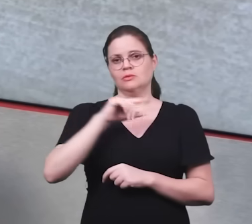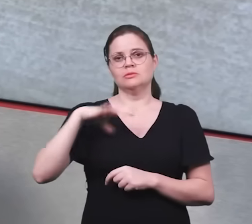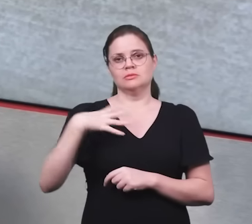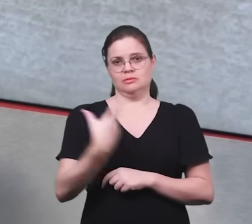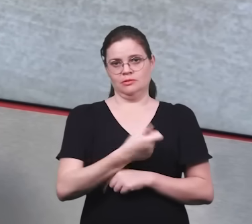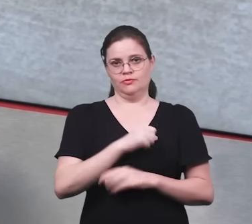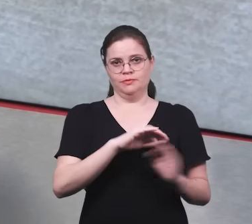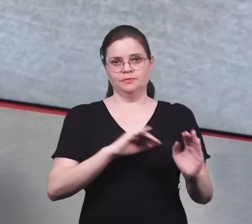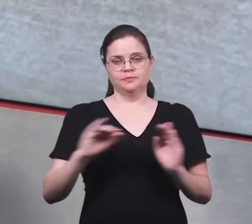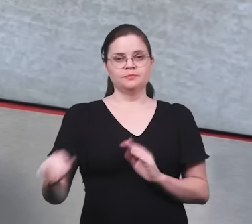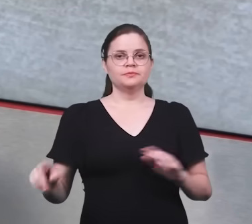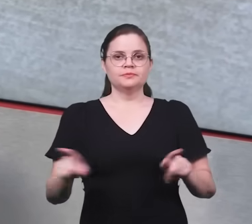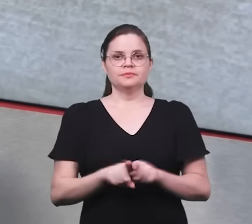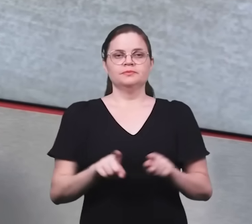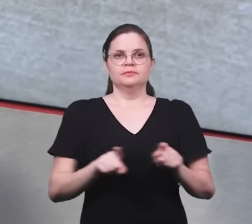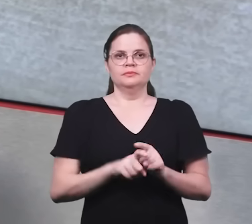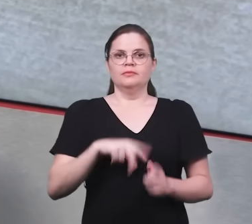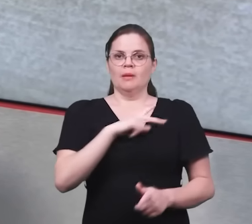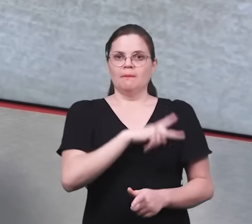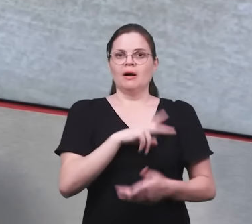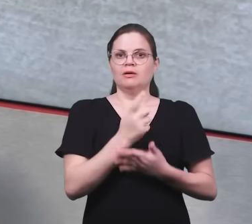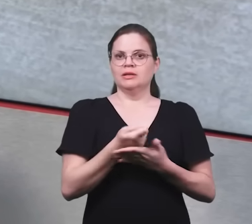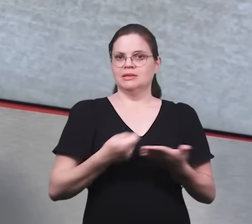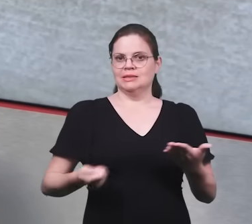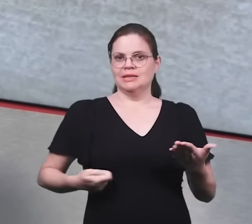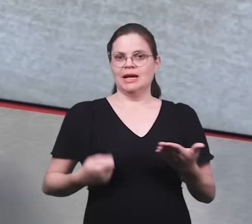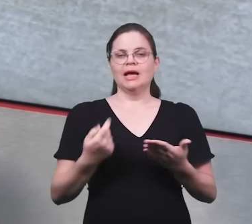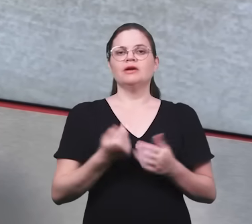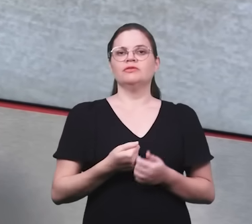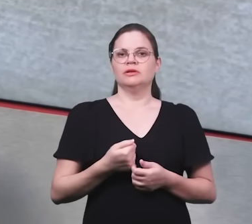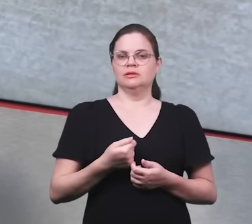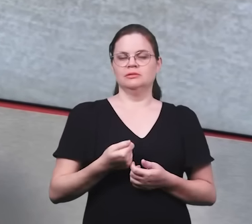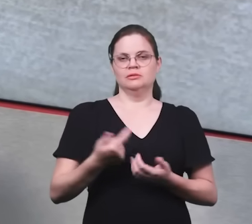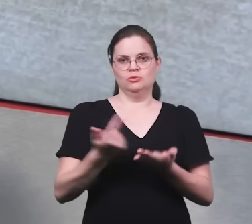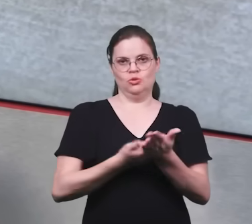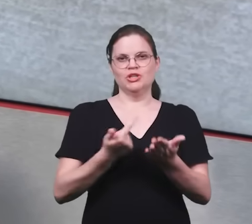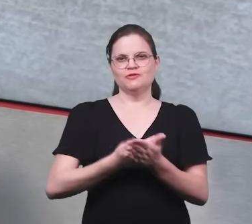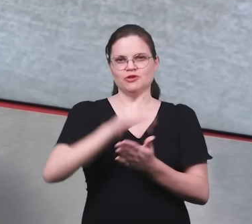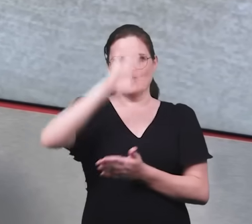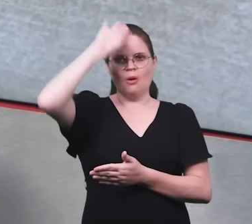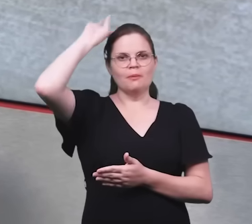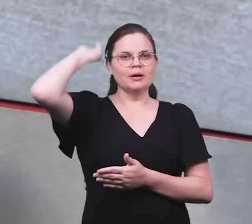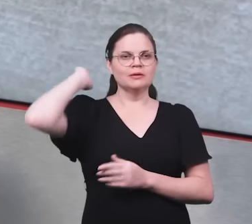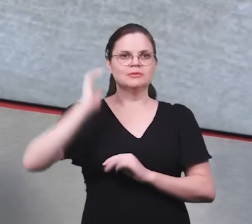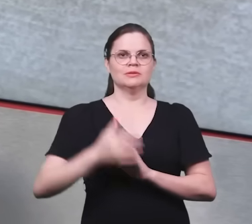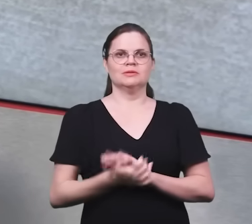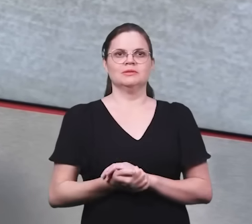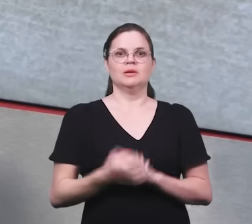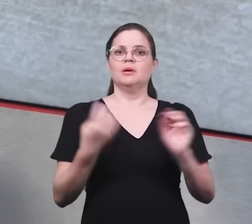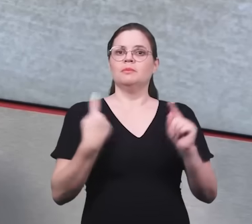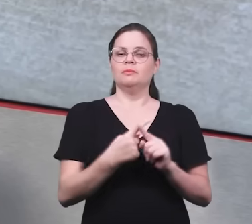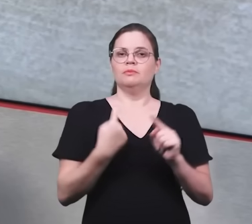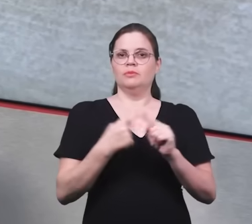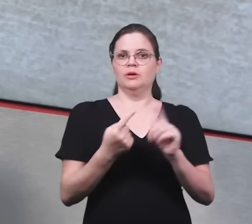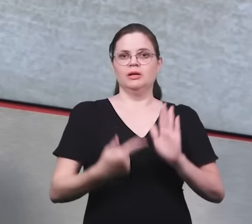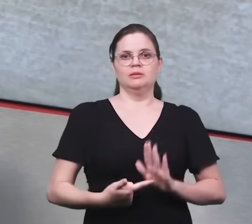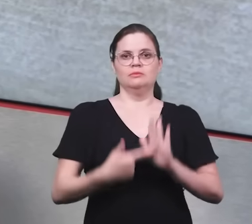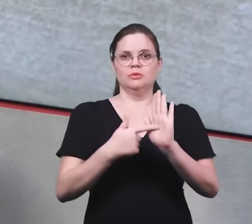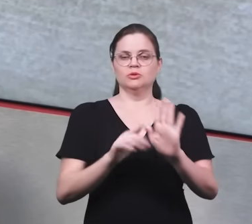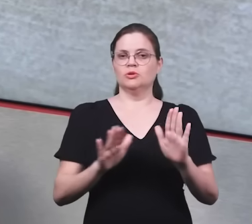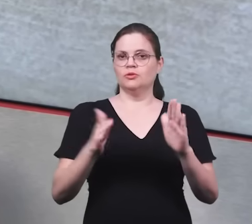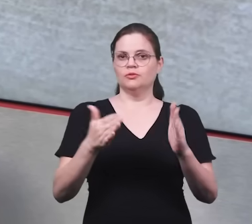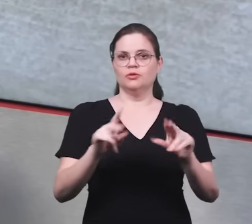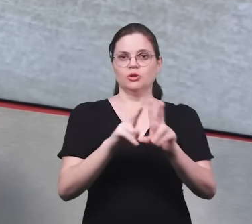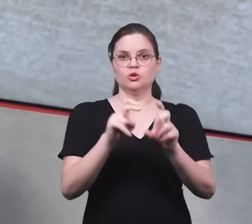Cristo. Também o próprio apóstolo Paulo, escrevendo ainda aos Romanos, porque Paulo, quando ele escreveu aos Romanos, ele escreveu para falar